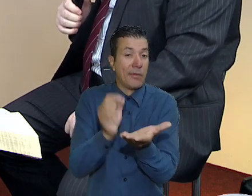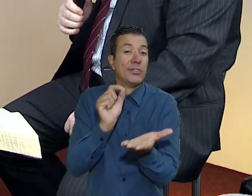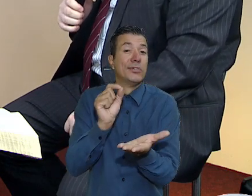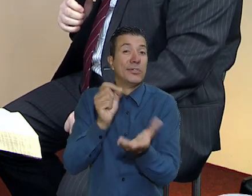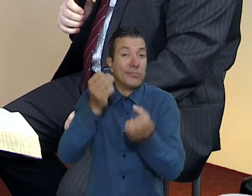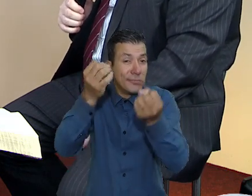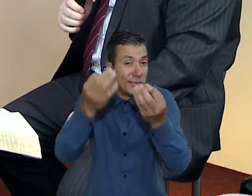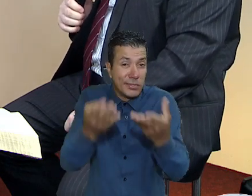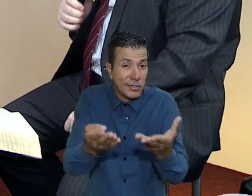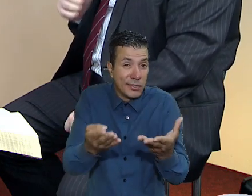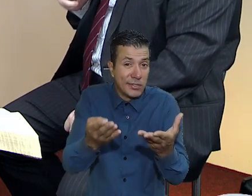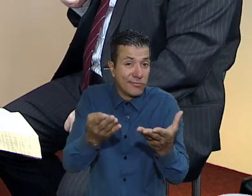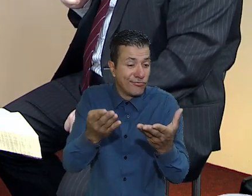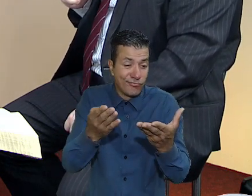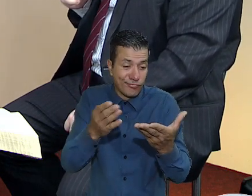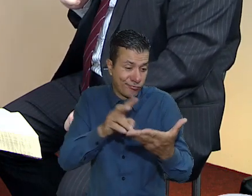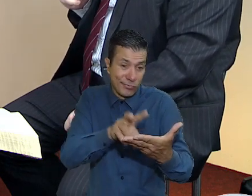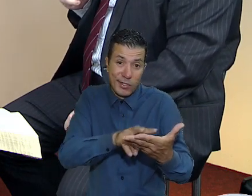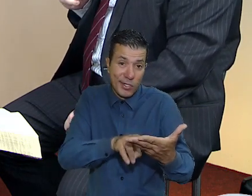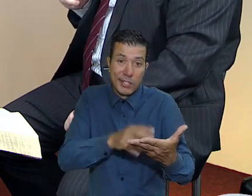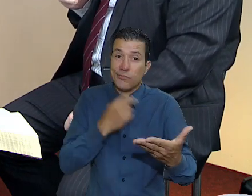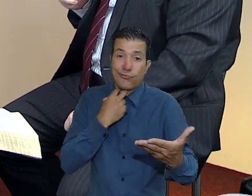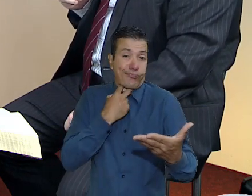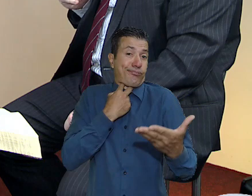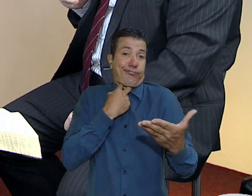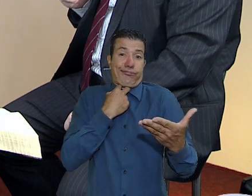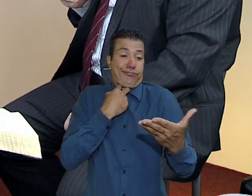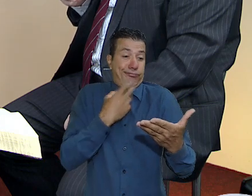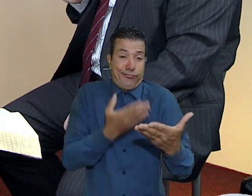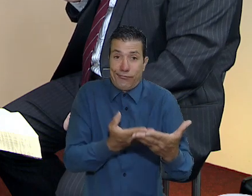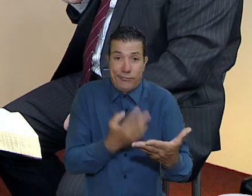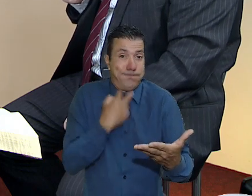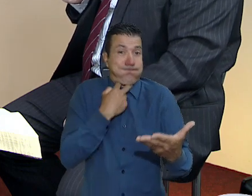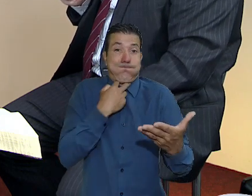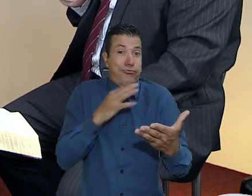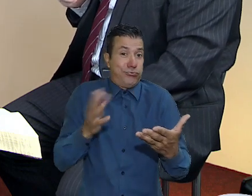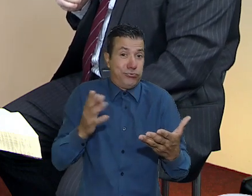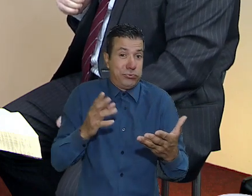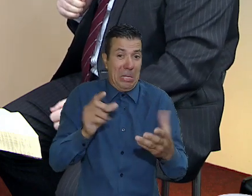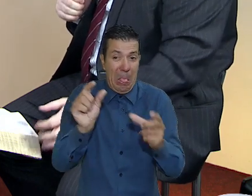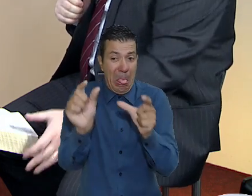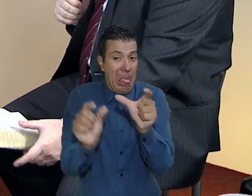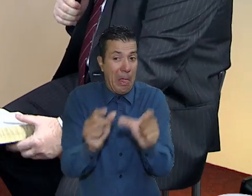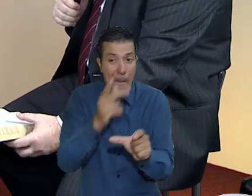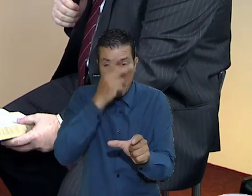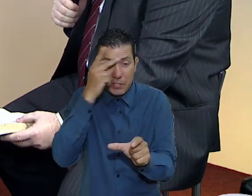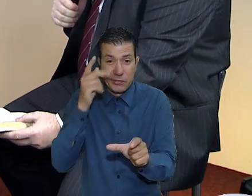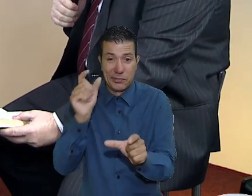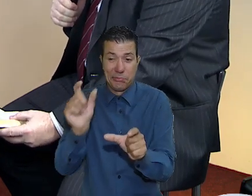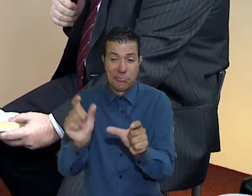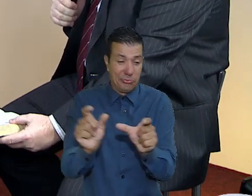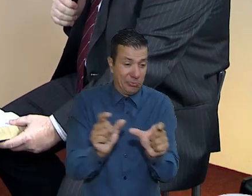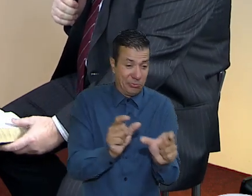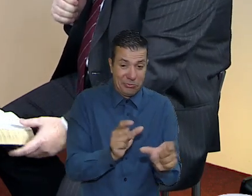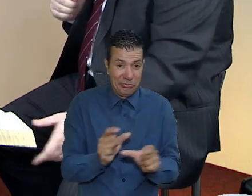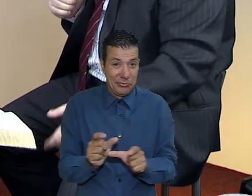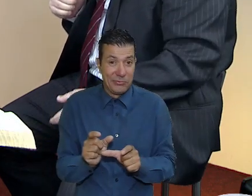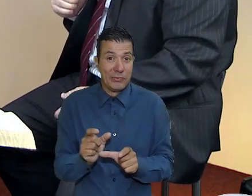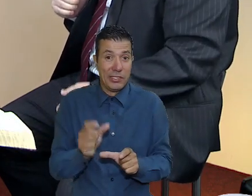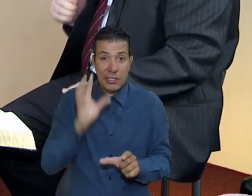praticamente inalcançável, somente para um grupo bem restrito de pessoas. Exatamente, pastor Léo. E por isso trevas espirituais, por